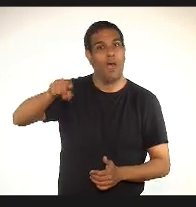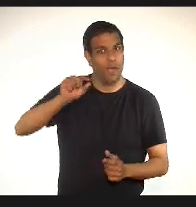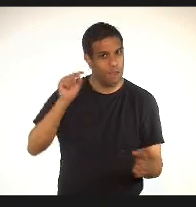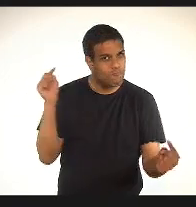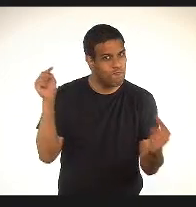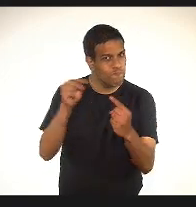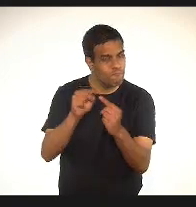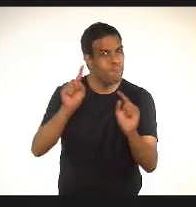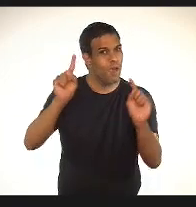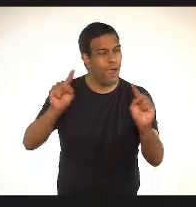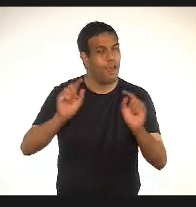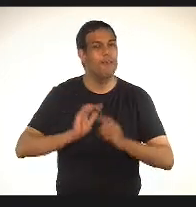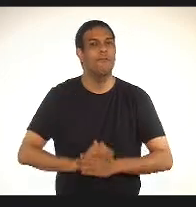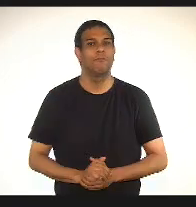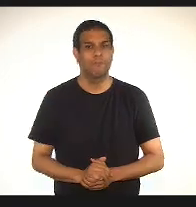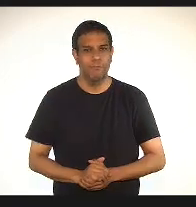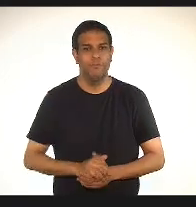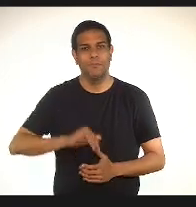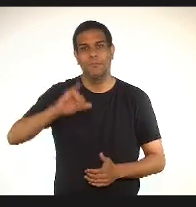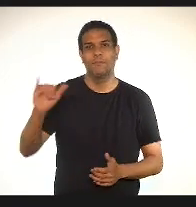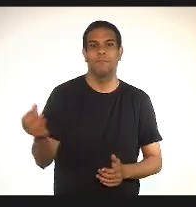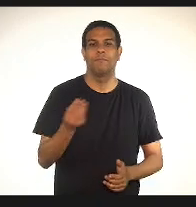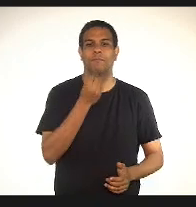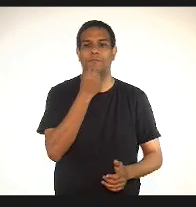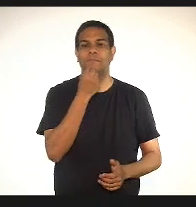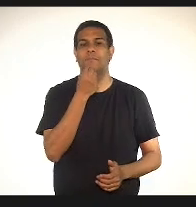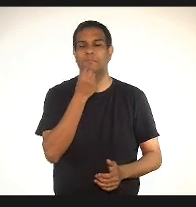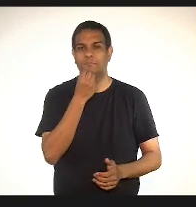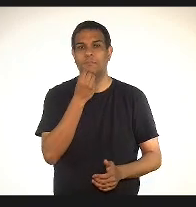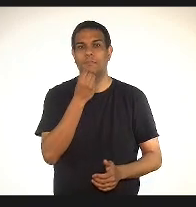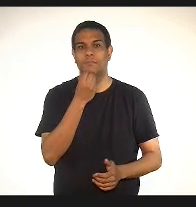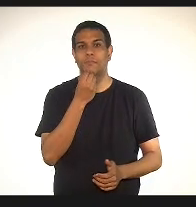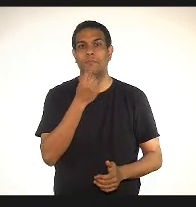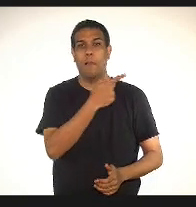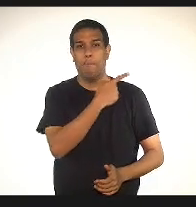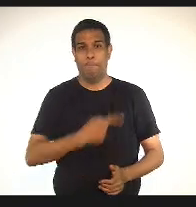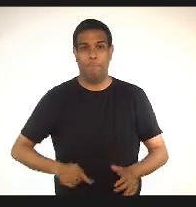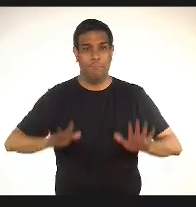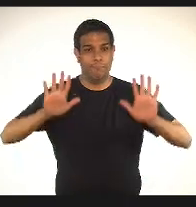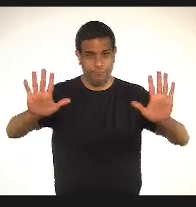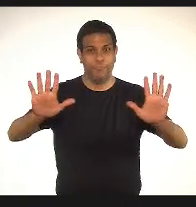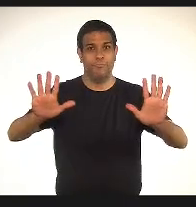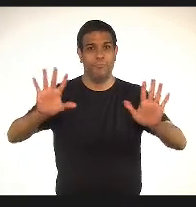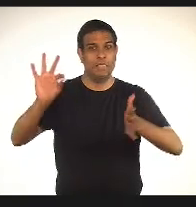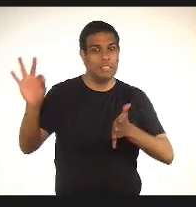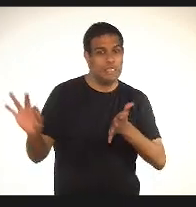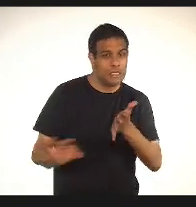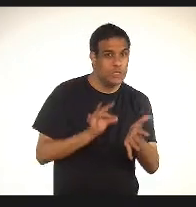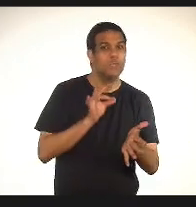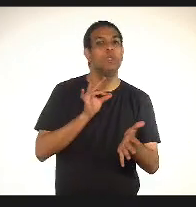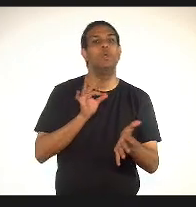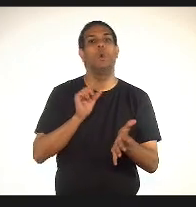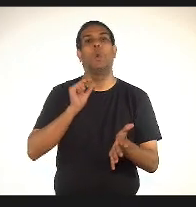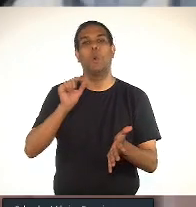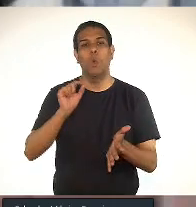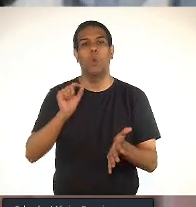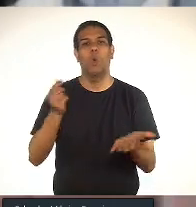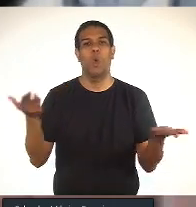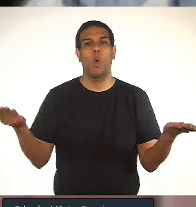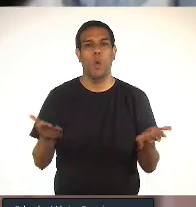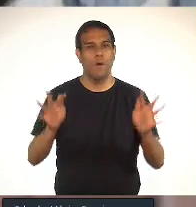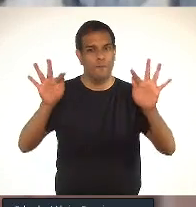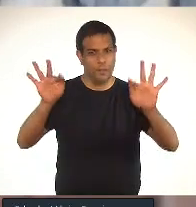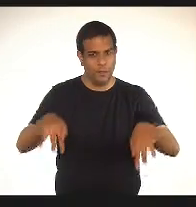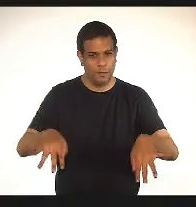nesse sentido. Não, eu aproveito. Presidente, só solicitar a inscrição para o expediente